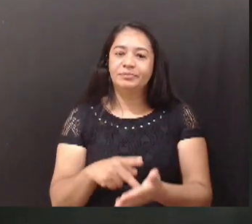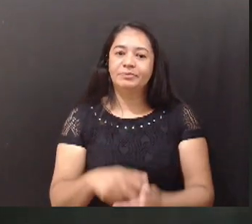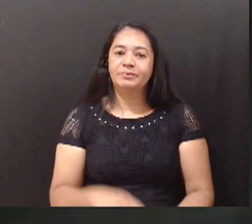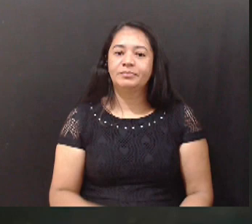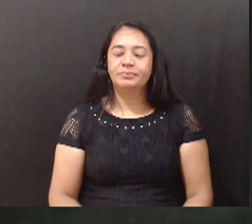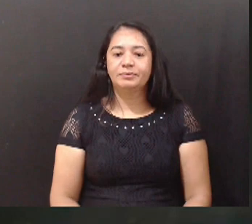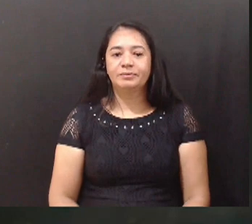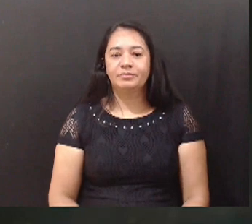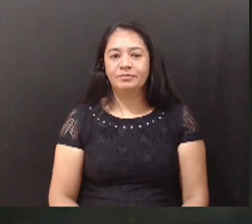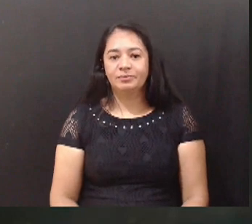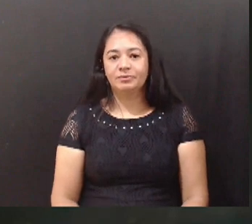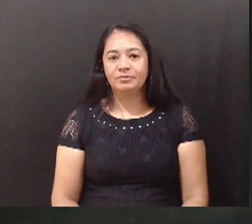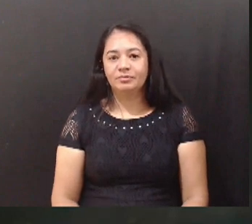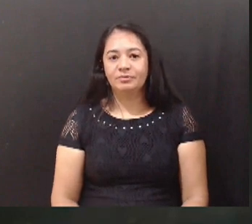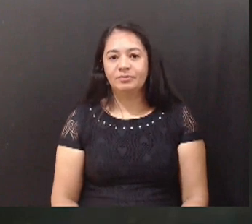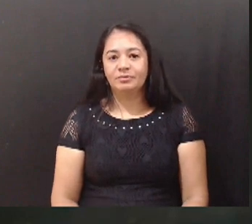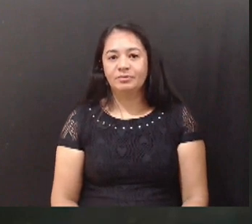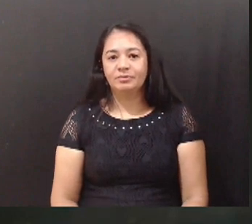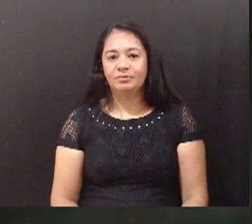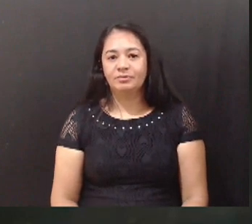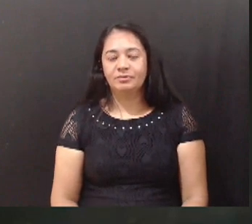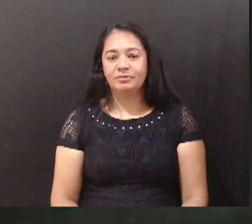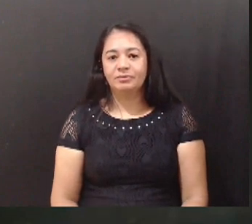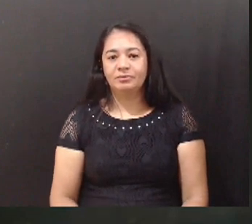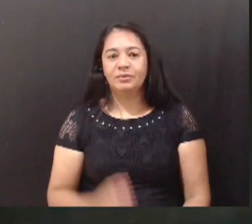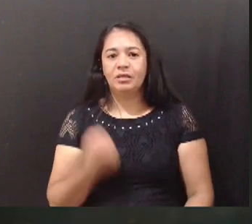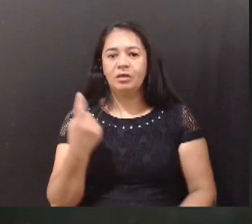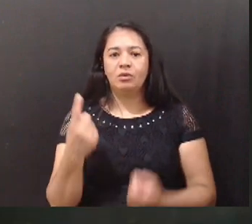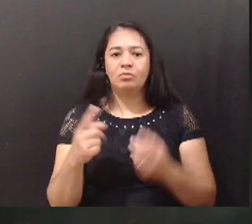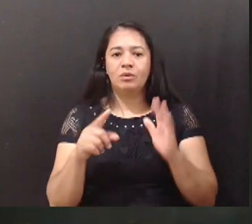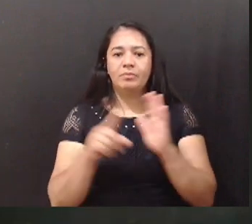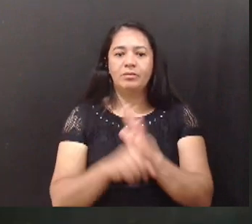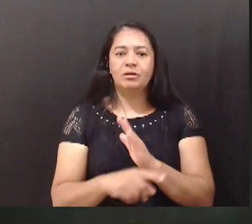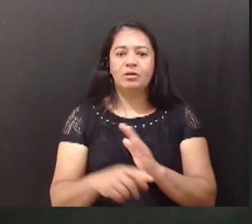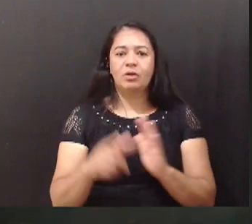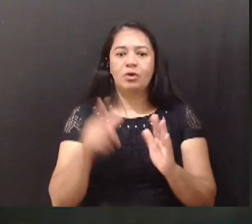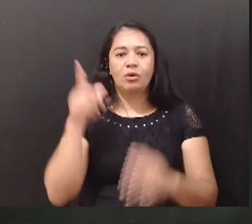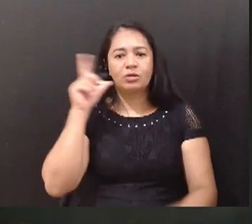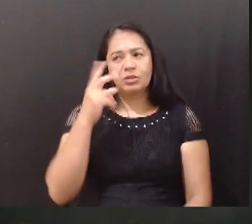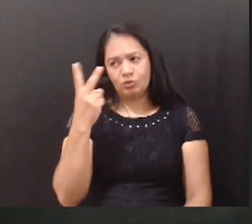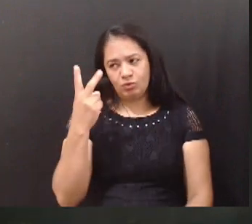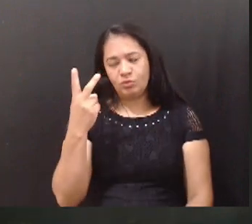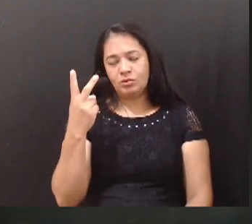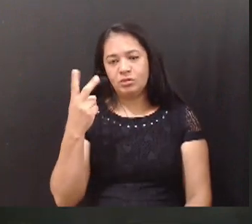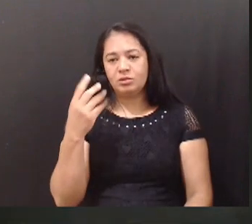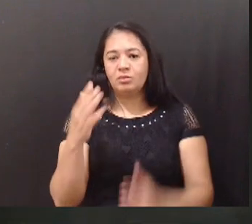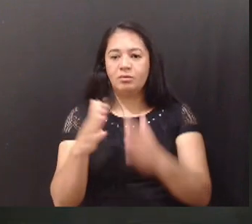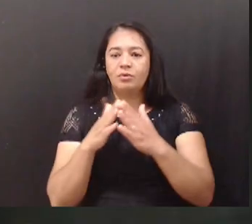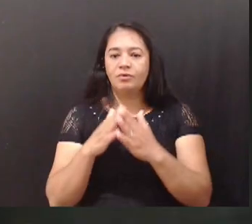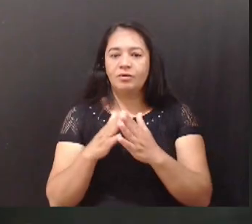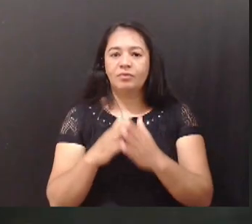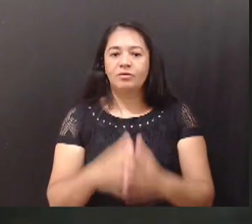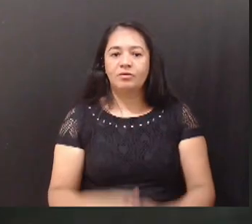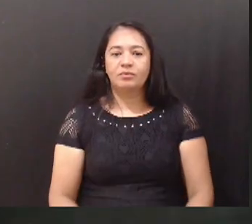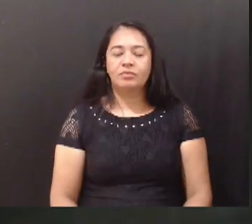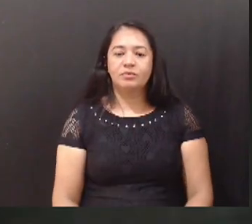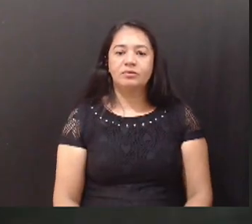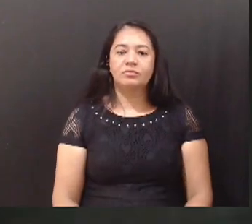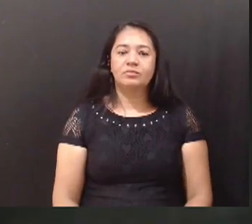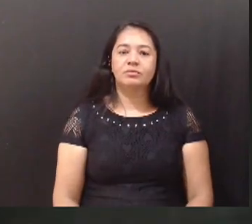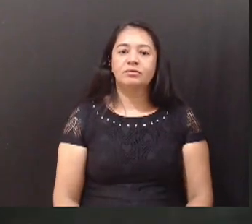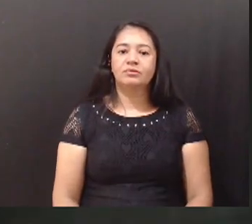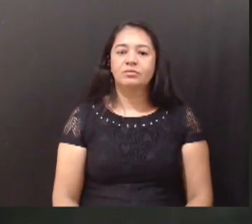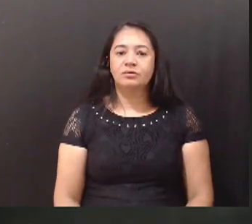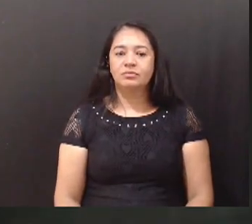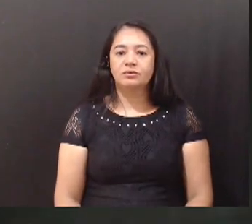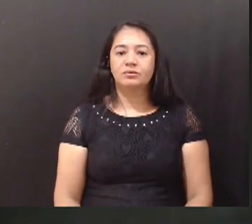que nós temos algumas perguntas. Vamos ver se a gente consegue pelo menos 2, produção, pode ser? Pode ser? Coloca pra gente aí, vamos ver o que os